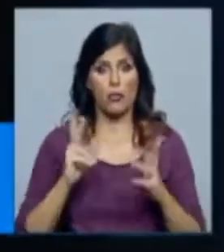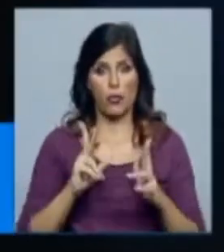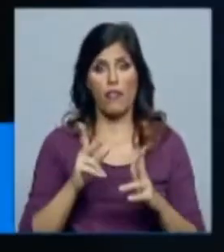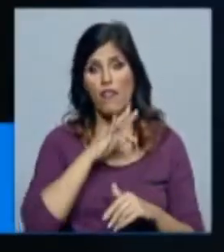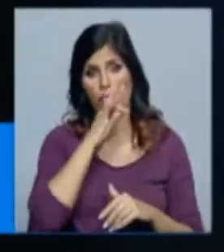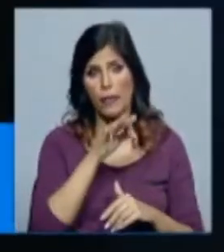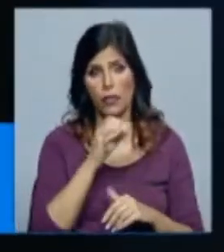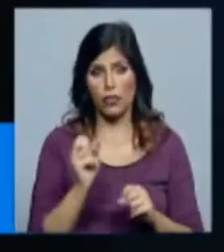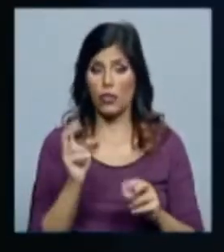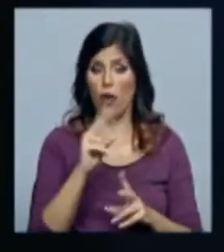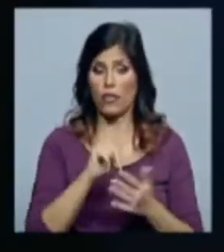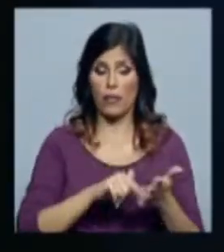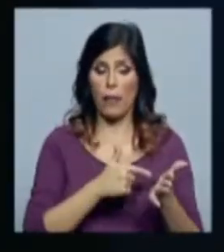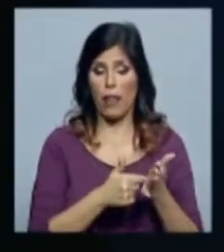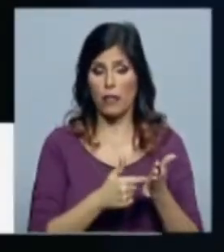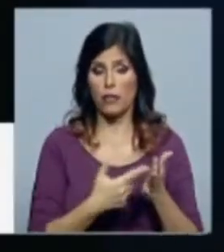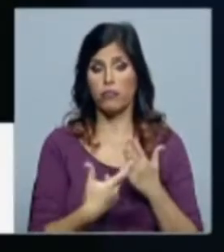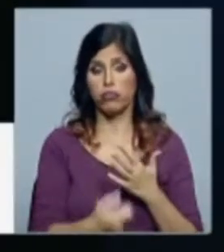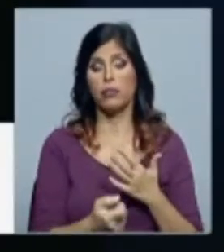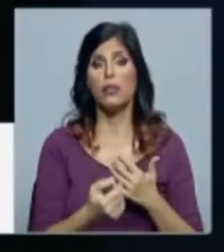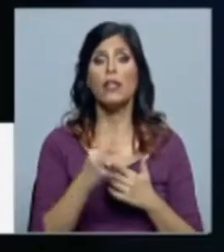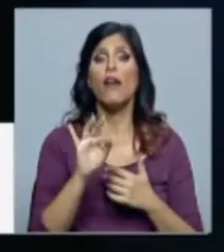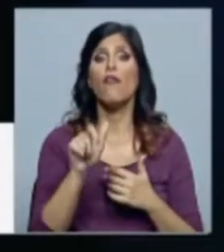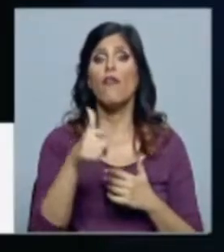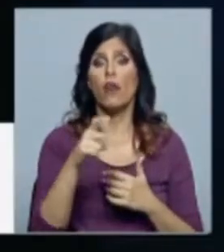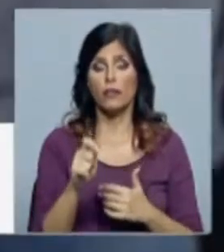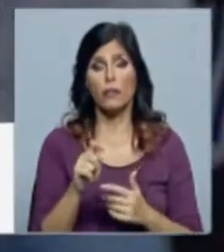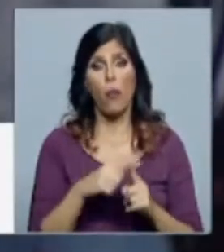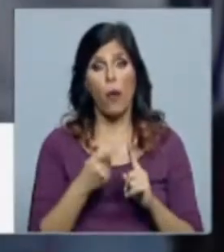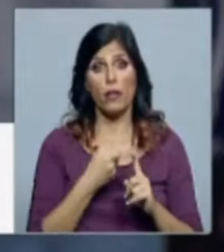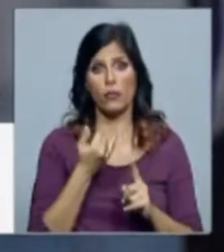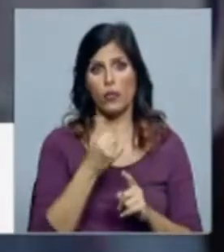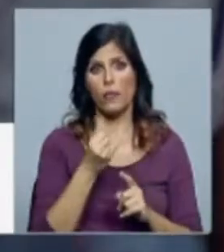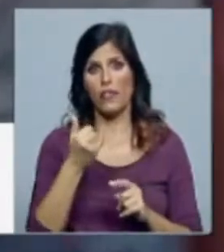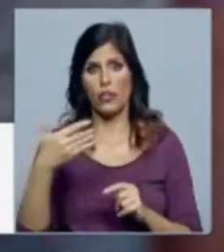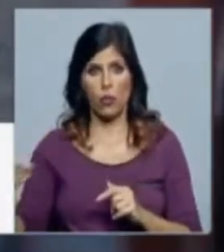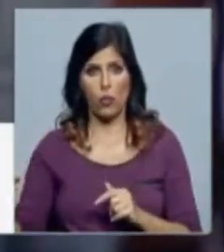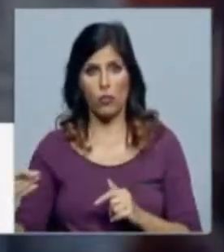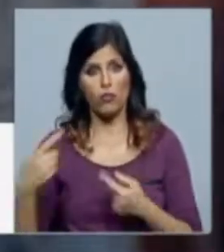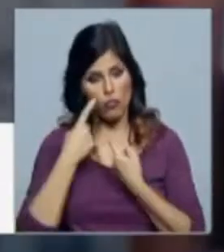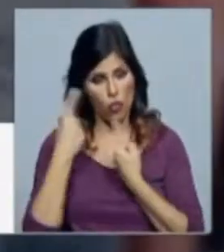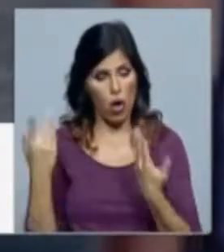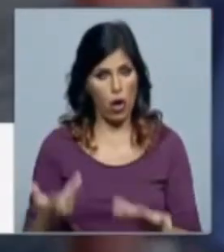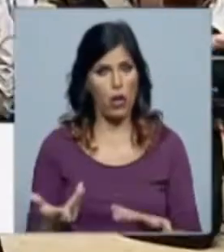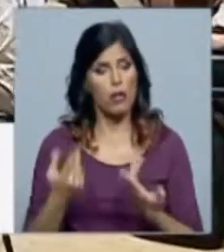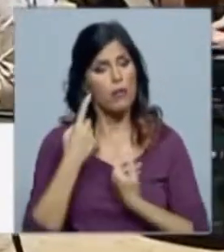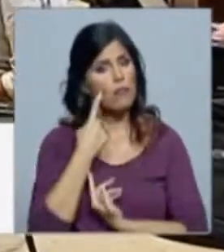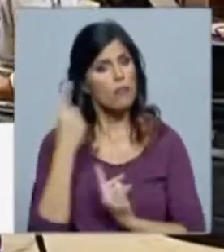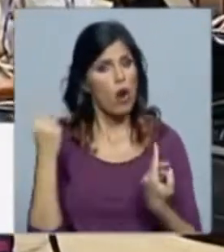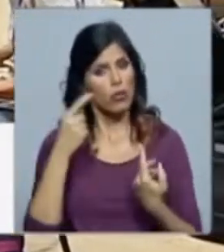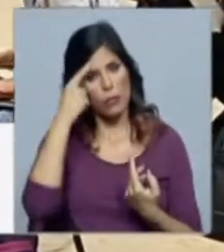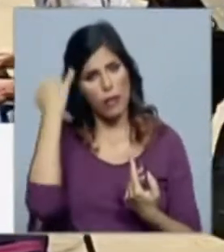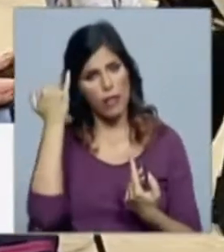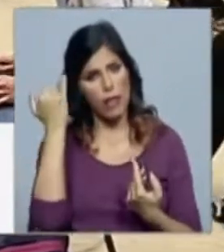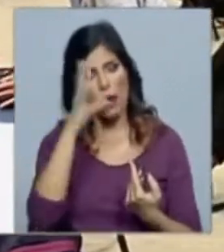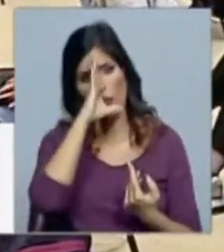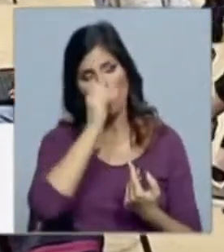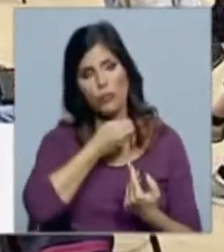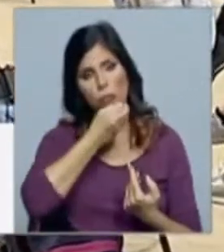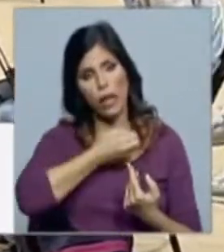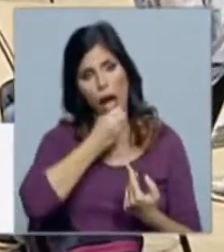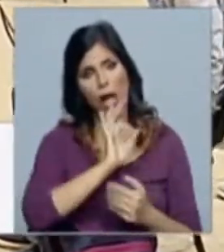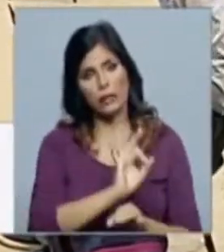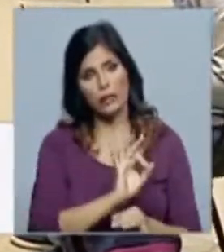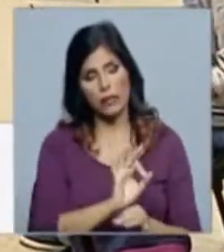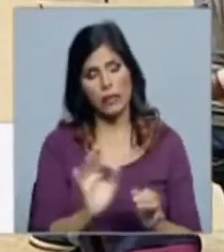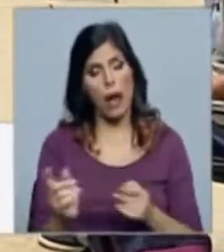as novas tabelas de retenção na fonte para 2021 agora conhecidas traduzem uma ideia que o governo explica assim